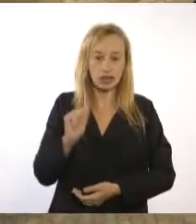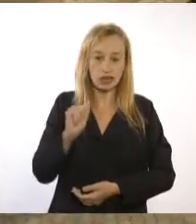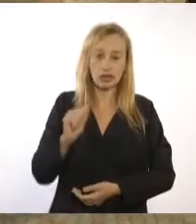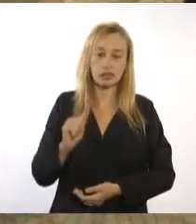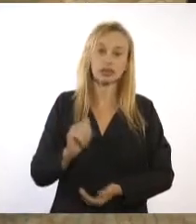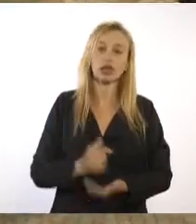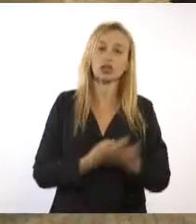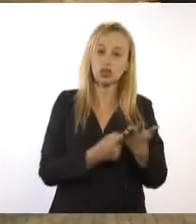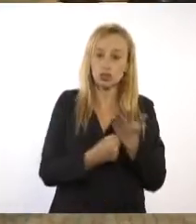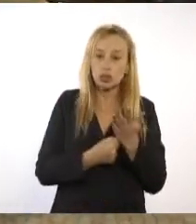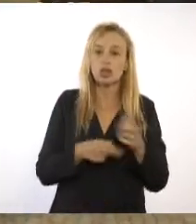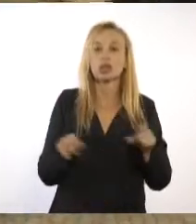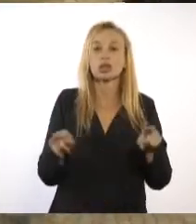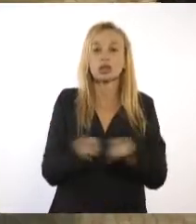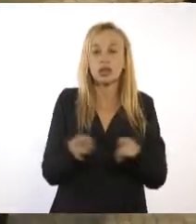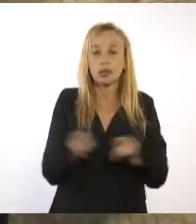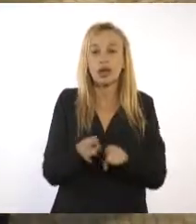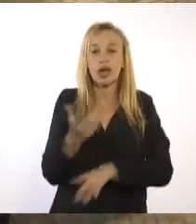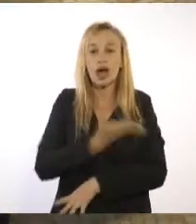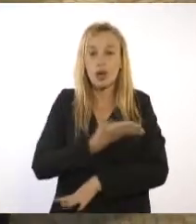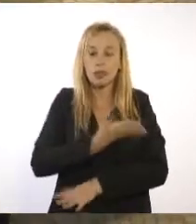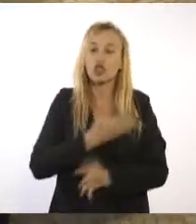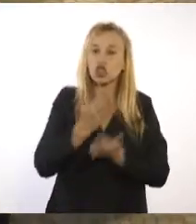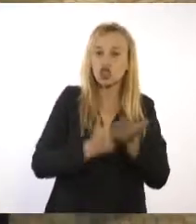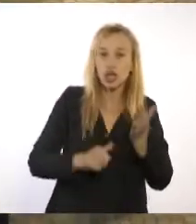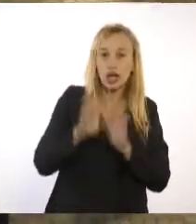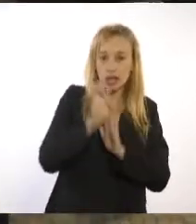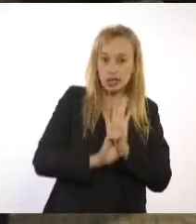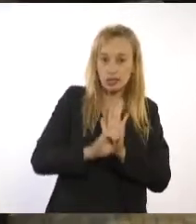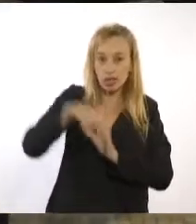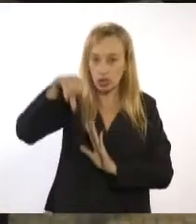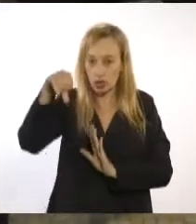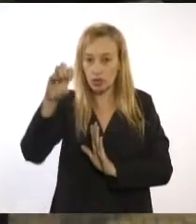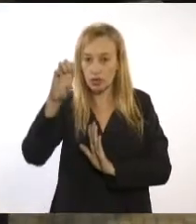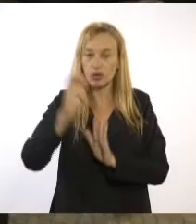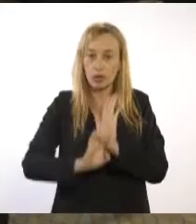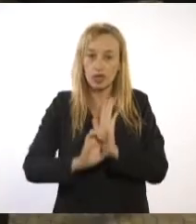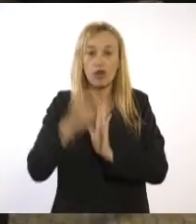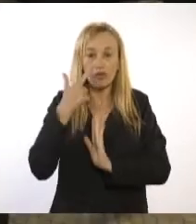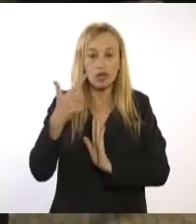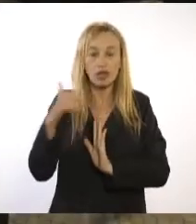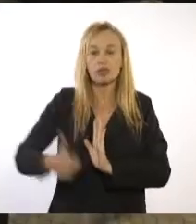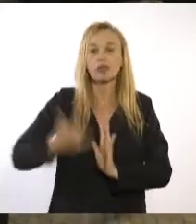E agradecer aos meus companheiros que retiraram as 9 emendas, entendendo a importância do tema. Muito obrigada.